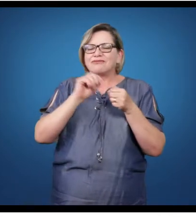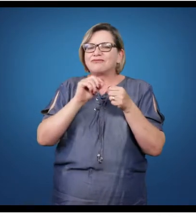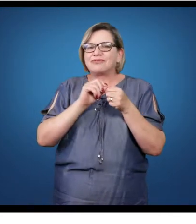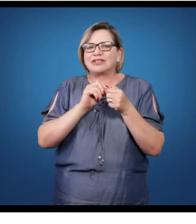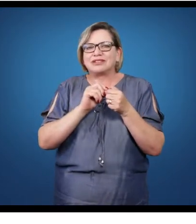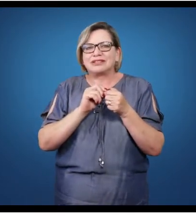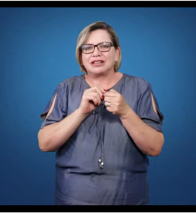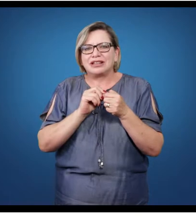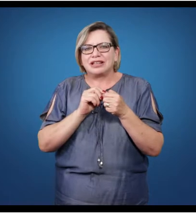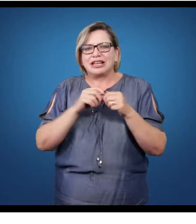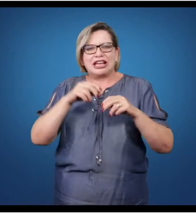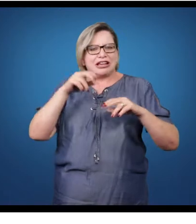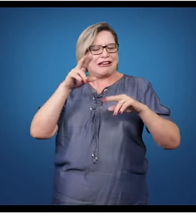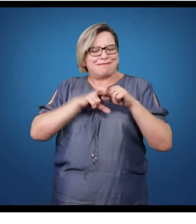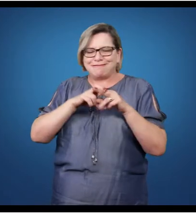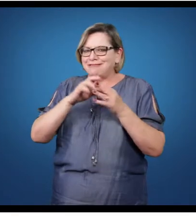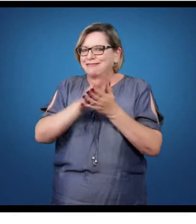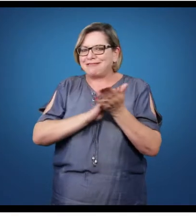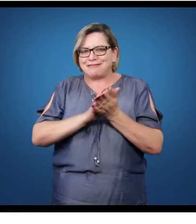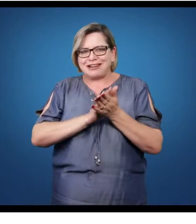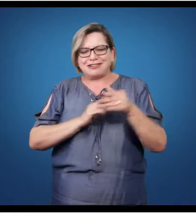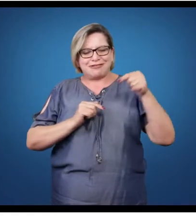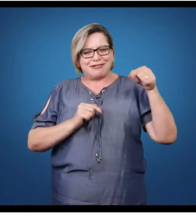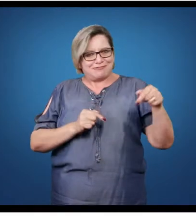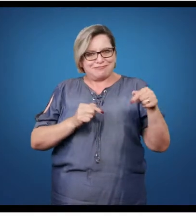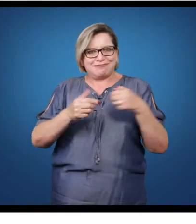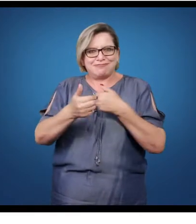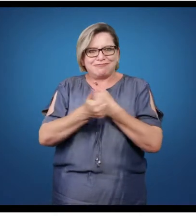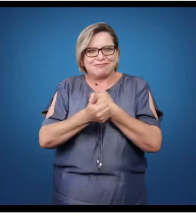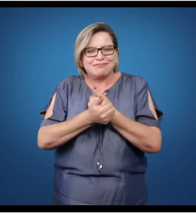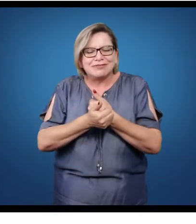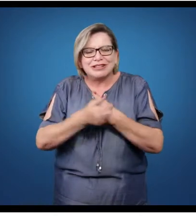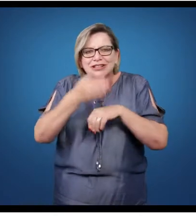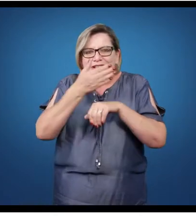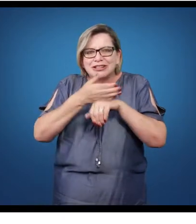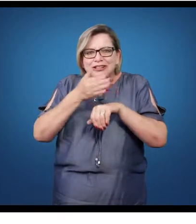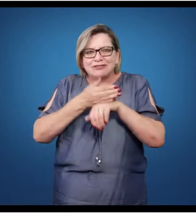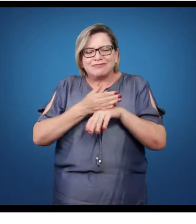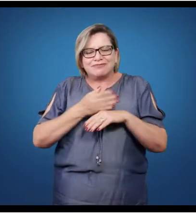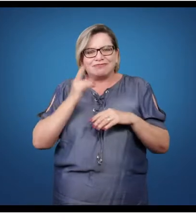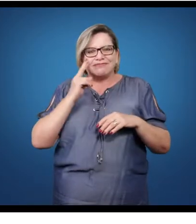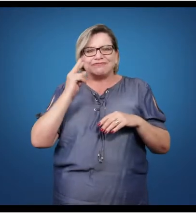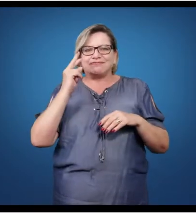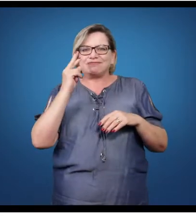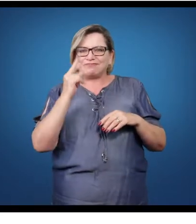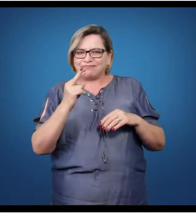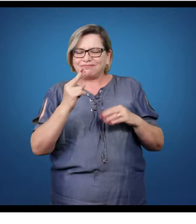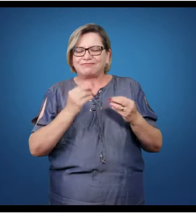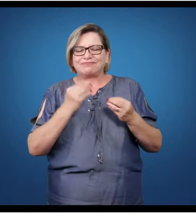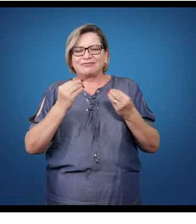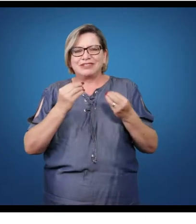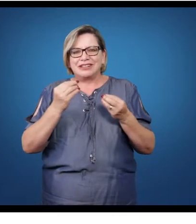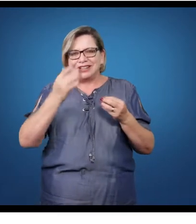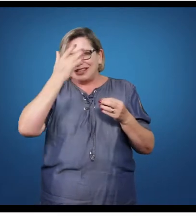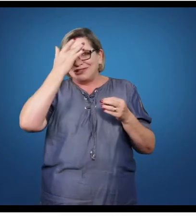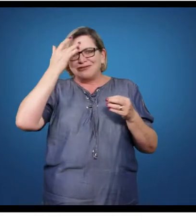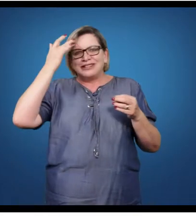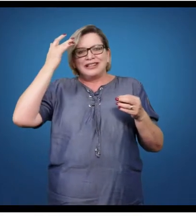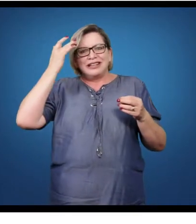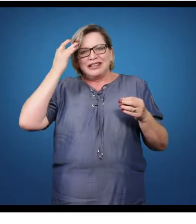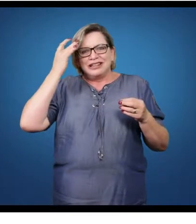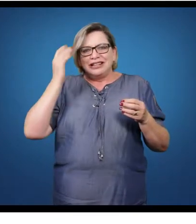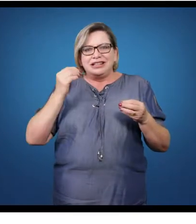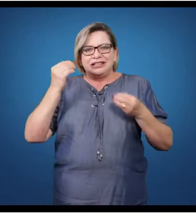sem cadeira no final da linha branca que que a quadra a mini quadra que a gente que a gente dê marcou